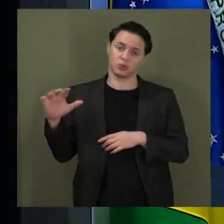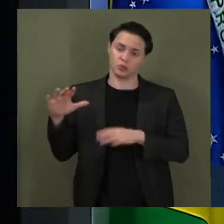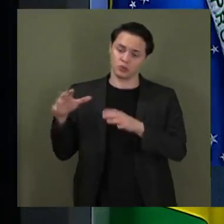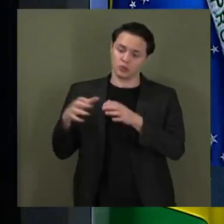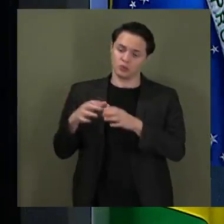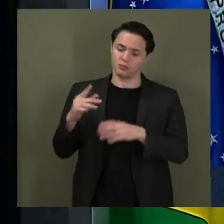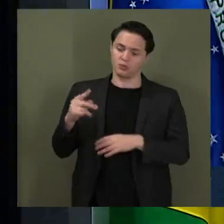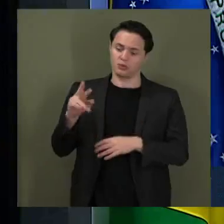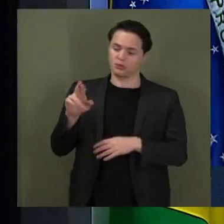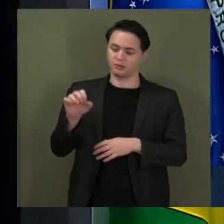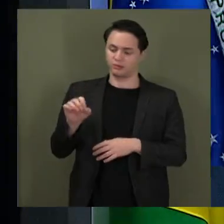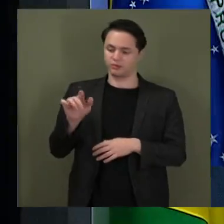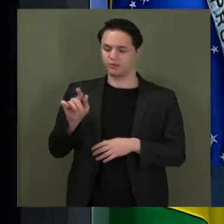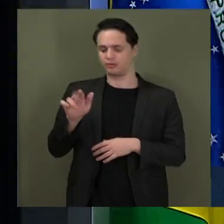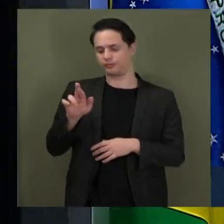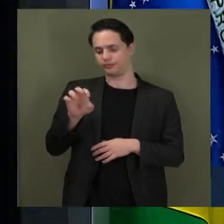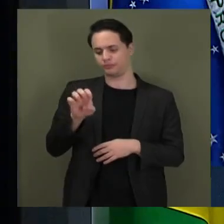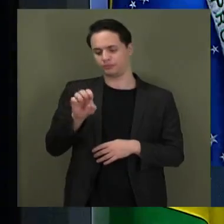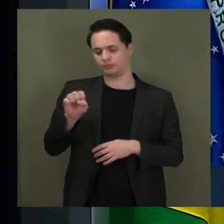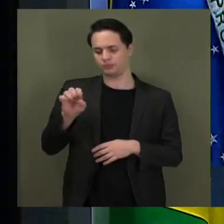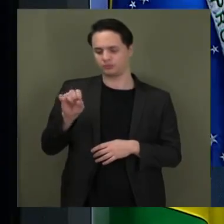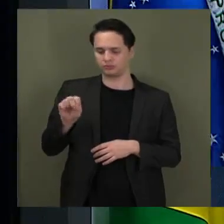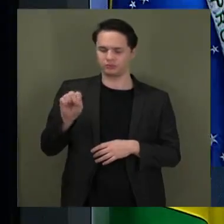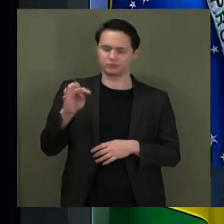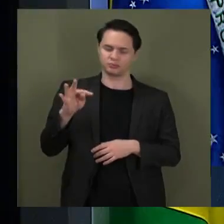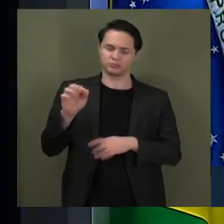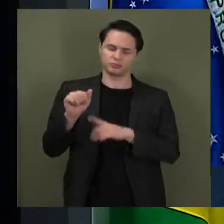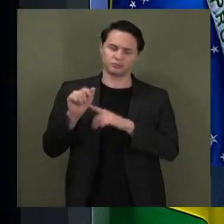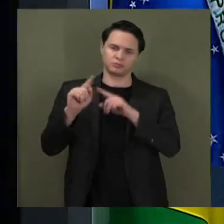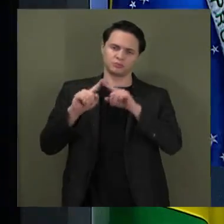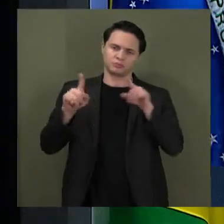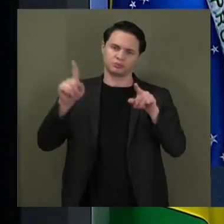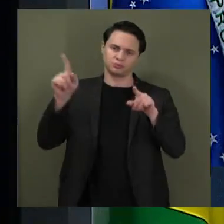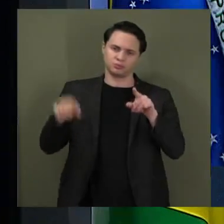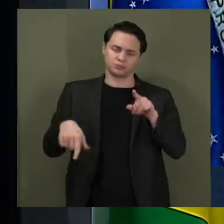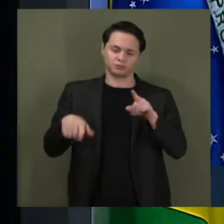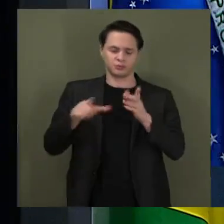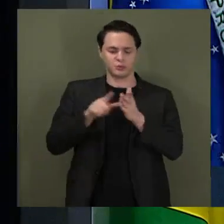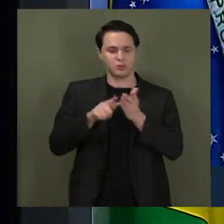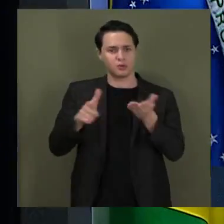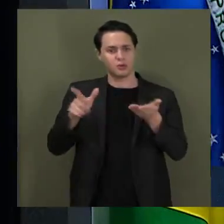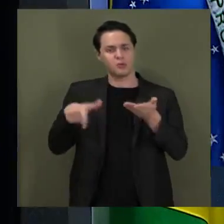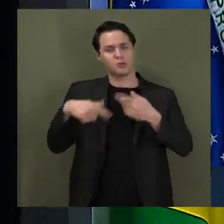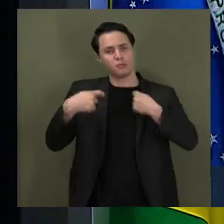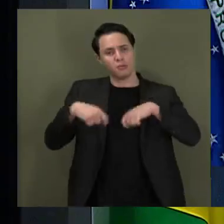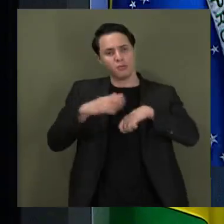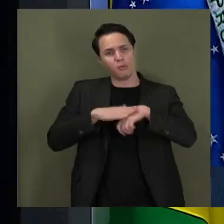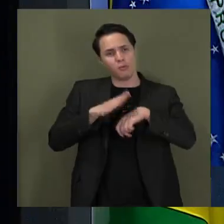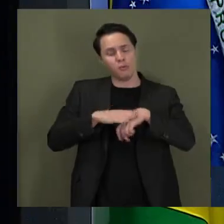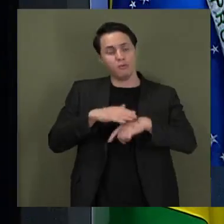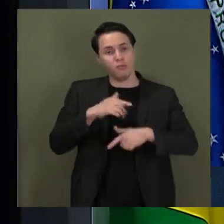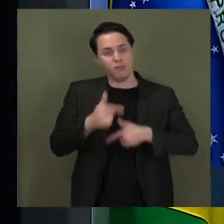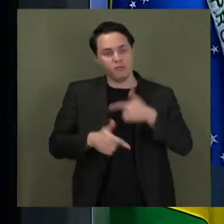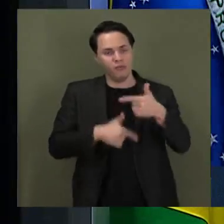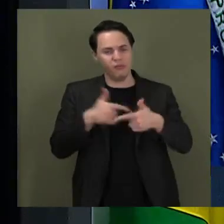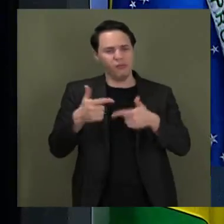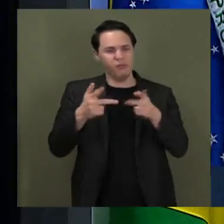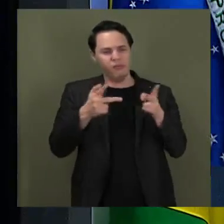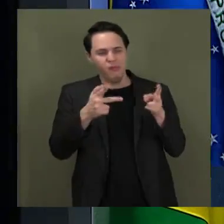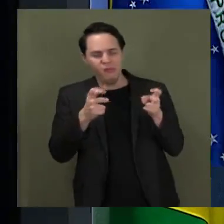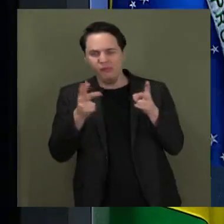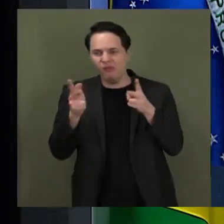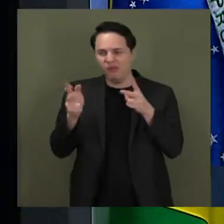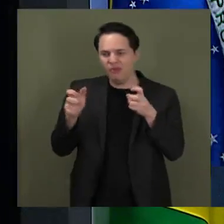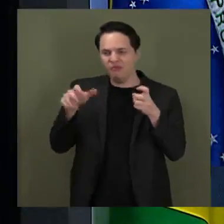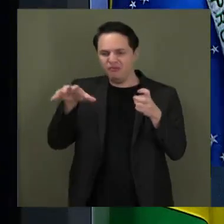como chama. Mas é um jornalista que tem que fazer o seu trabalho, ouvir os 2 lados